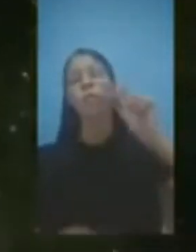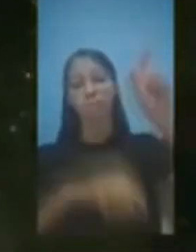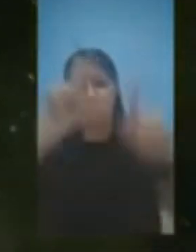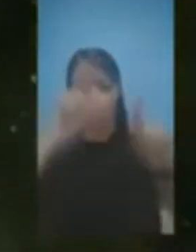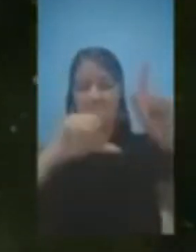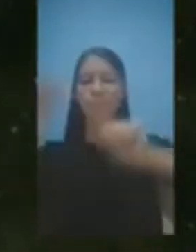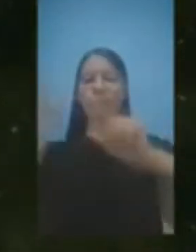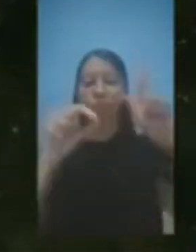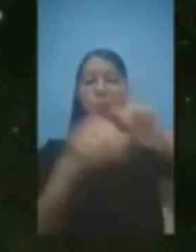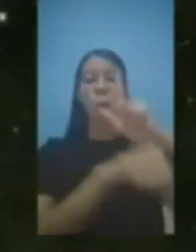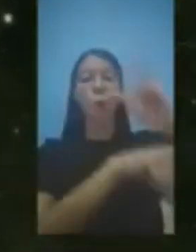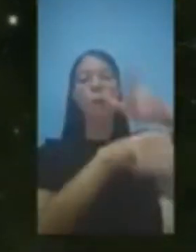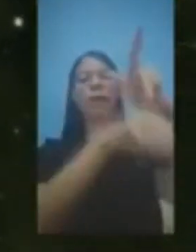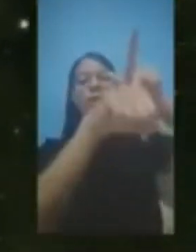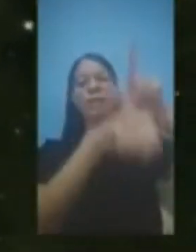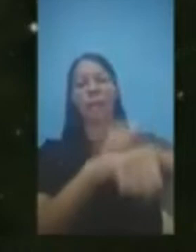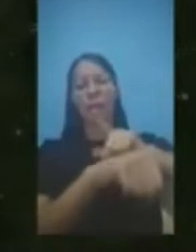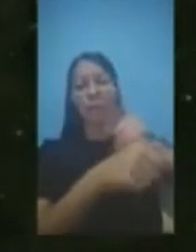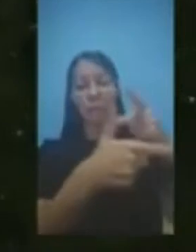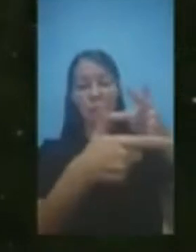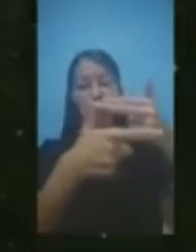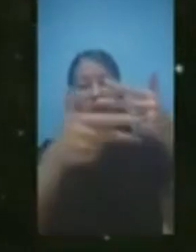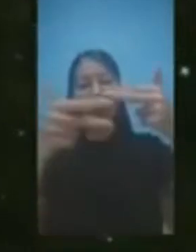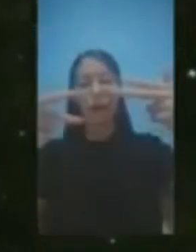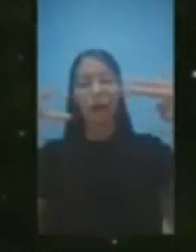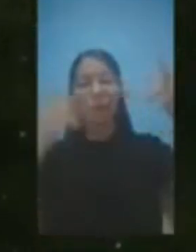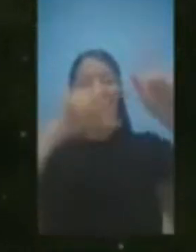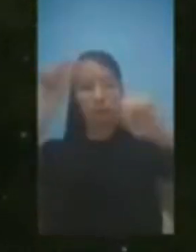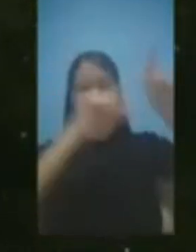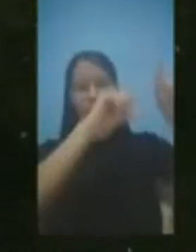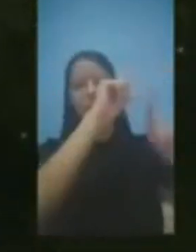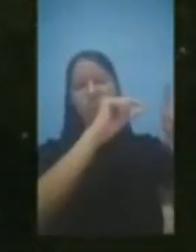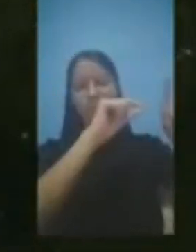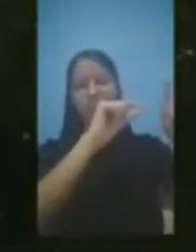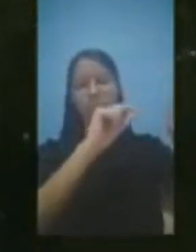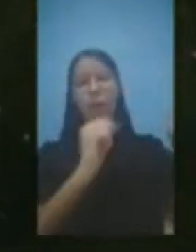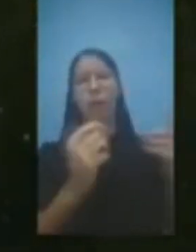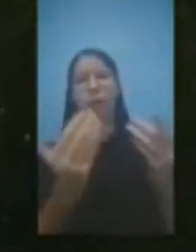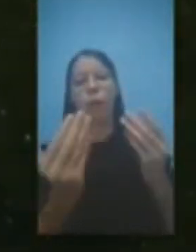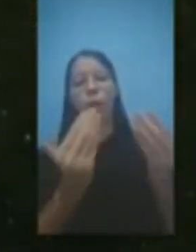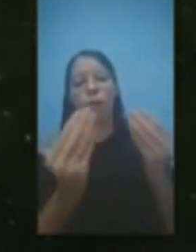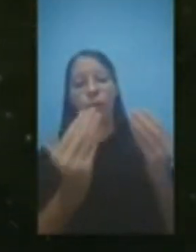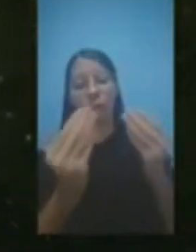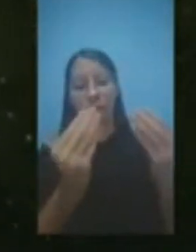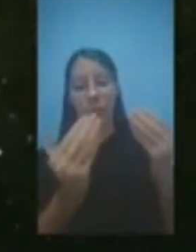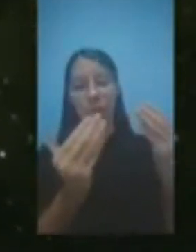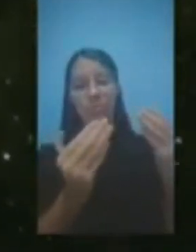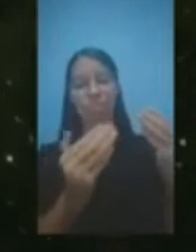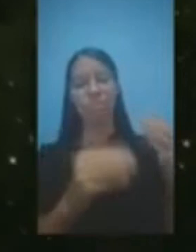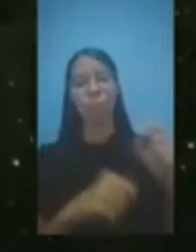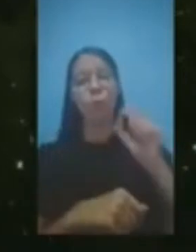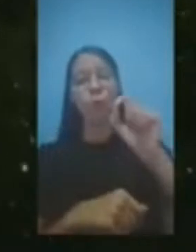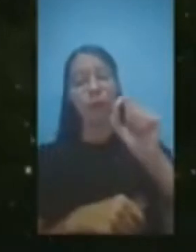estrelas. As galáxias possuem, em média, centenas de bilhões de estrelas. E as estimativas também apontam